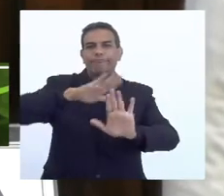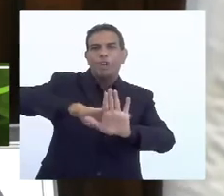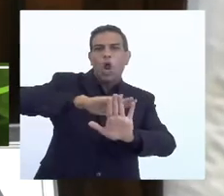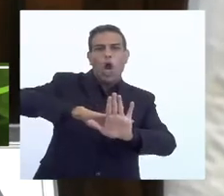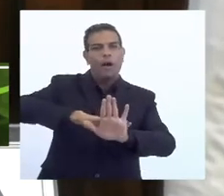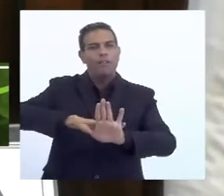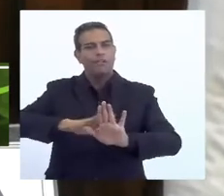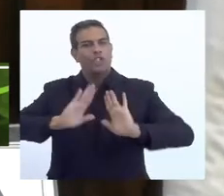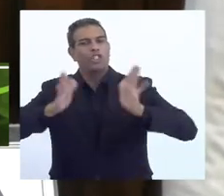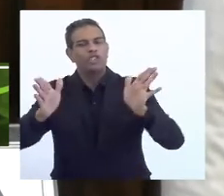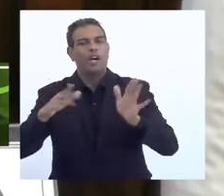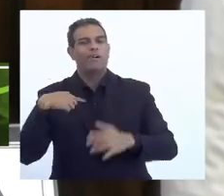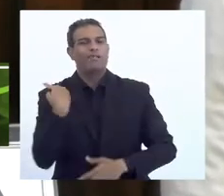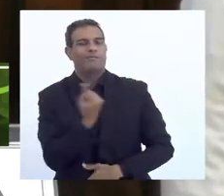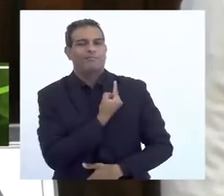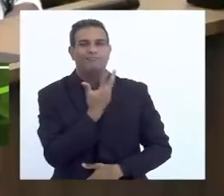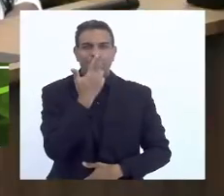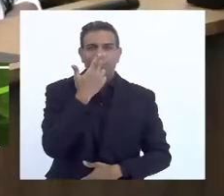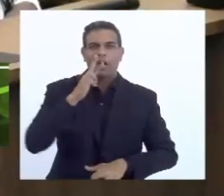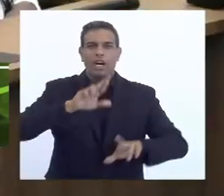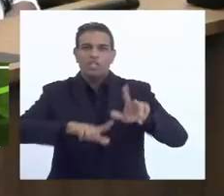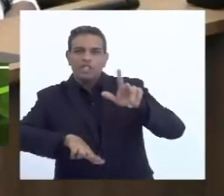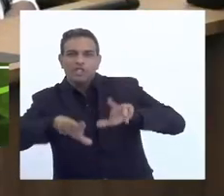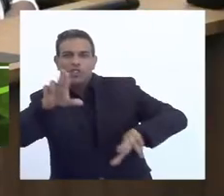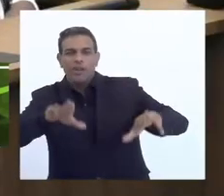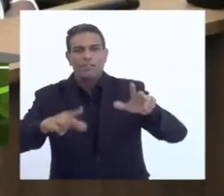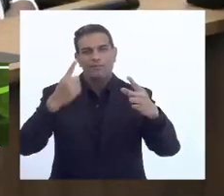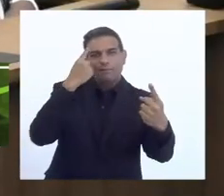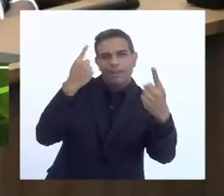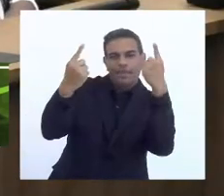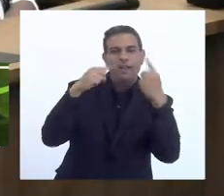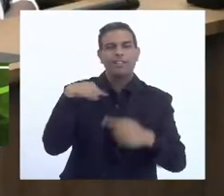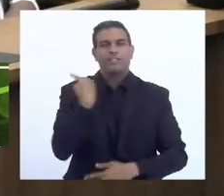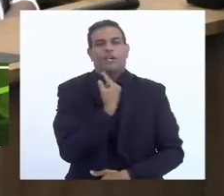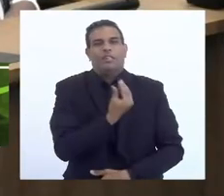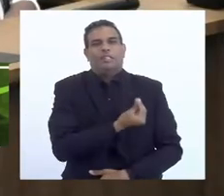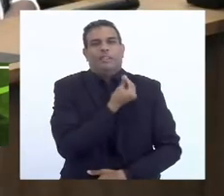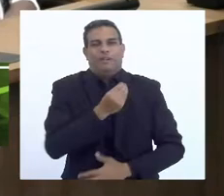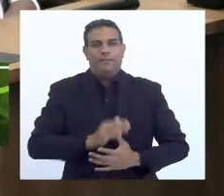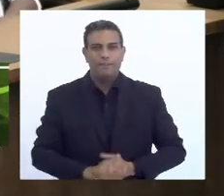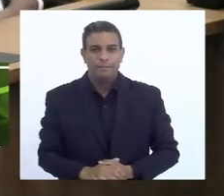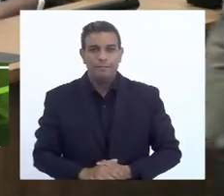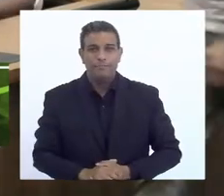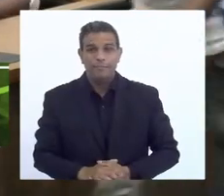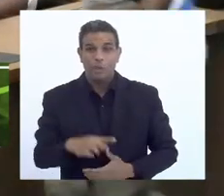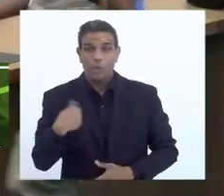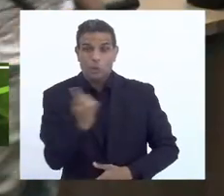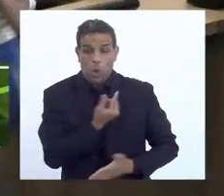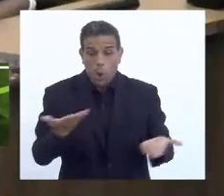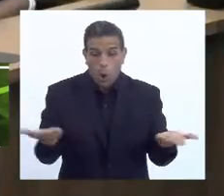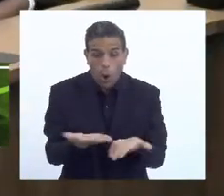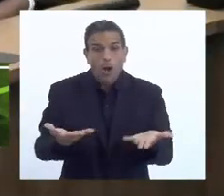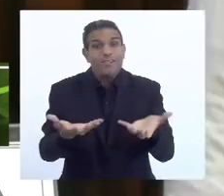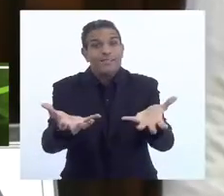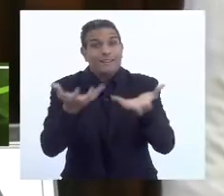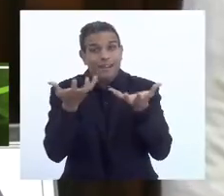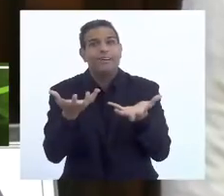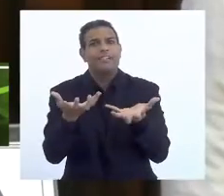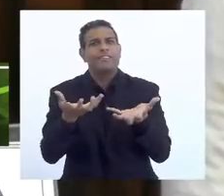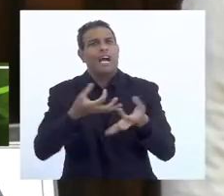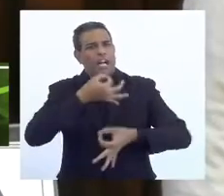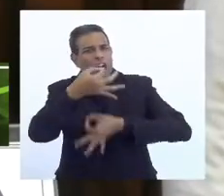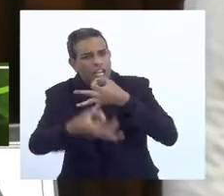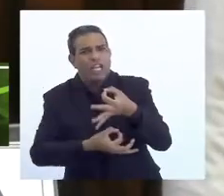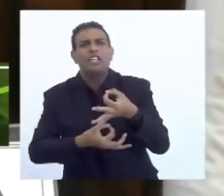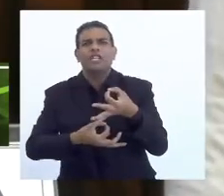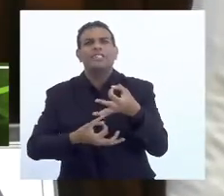ideológica, como se nós estivéssemos falando das diferenças de ideias que temos entre nós, quando na realidade nós estamos dizendo que nós queremos ser criticadas